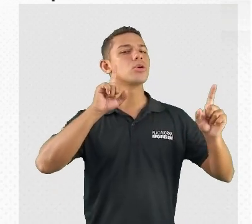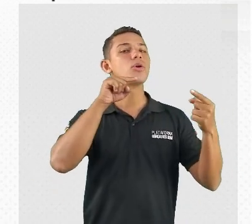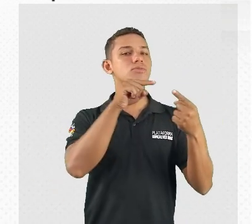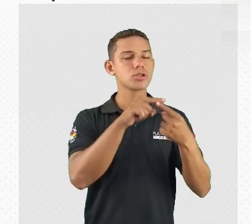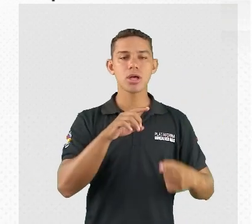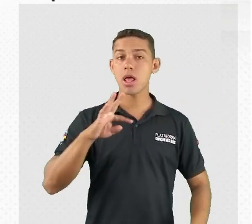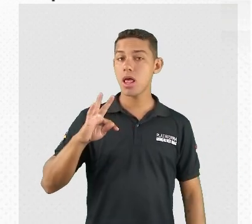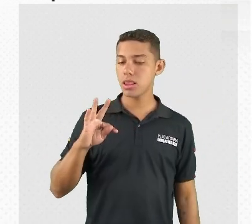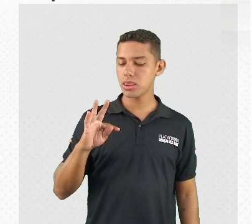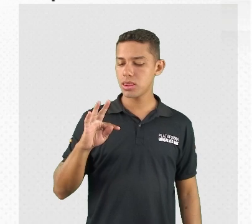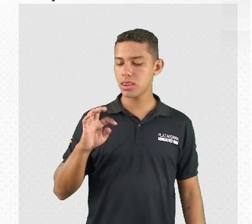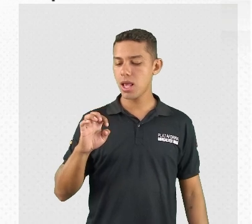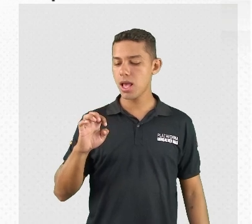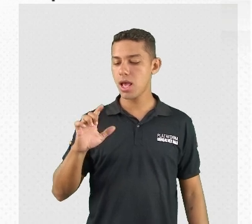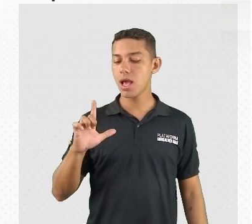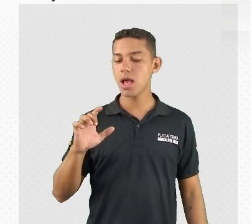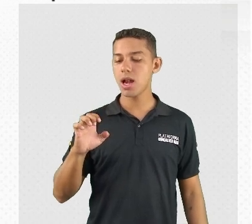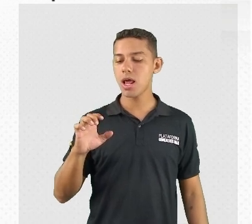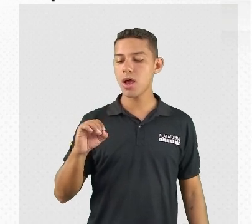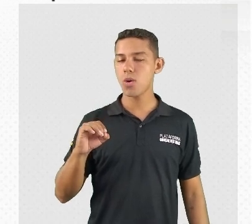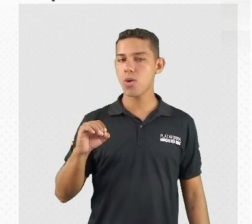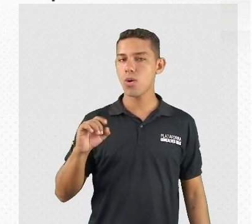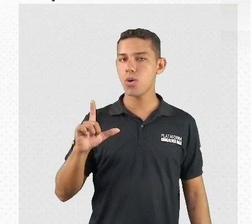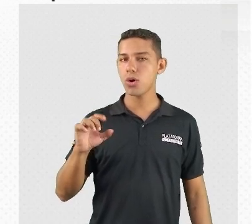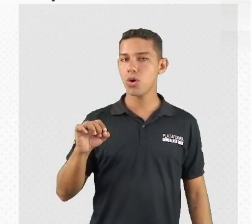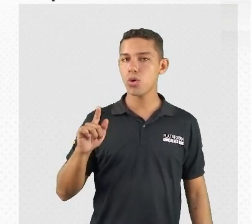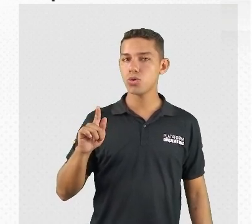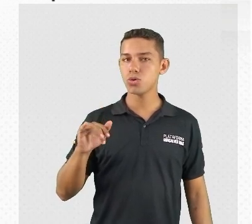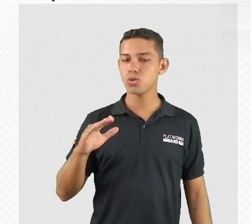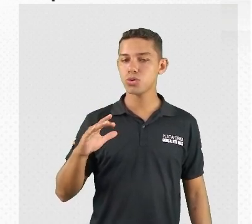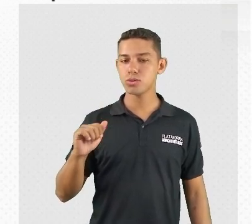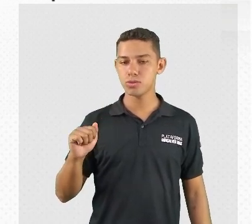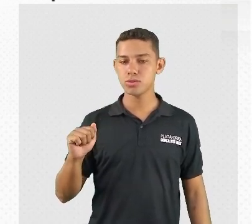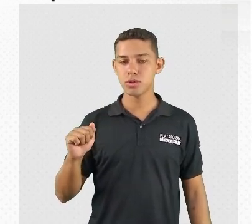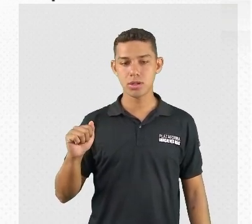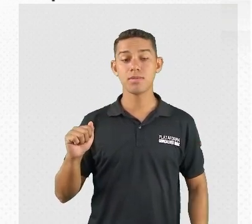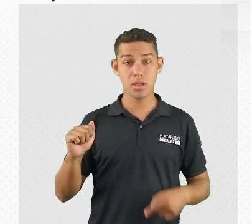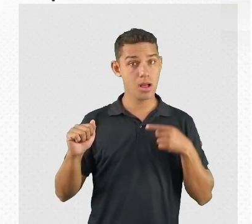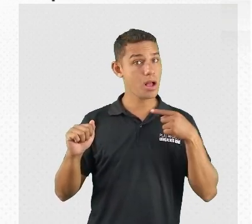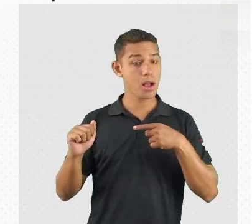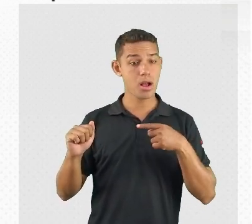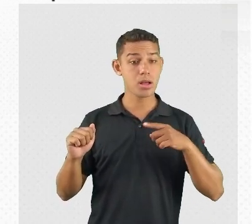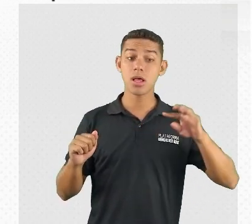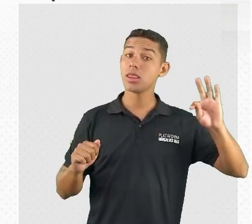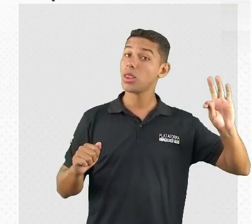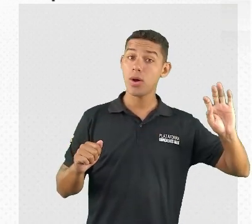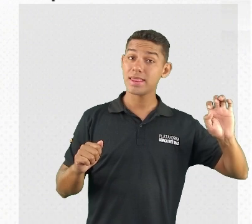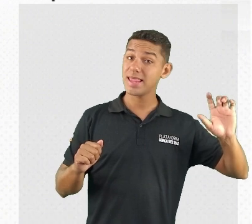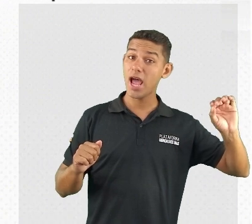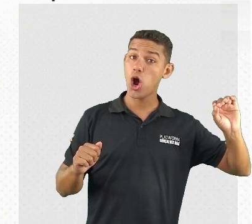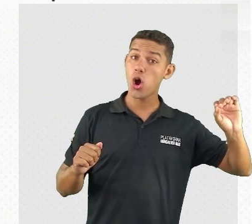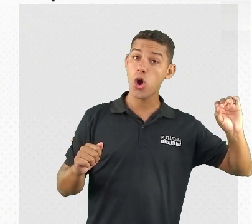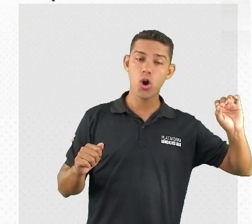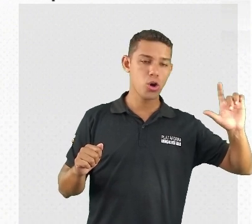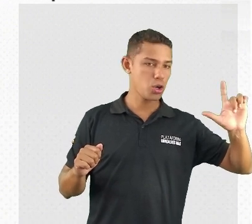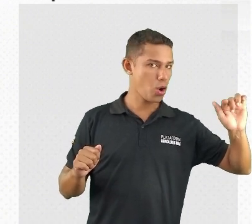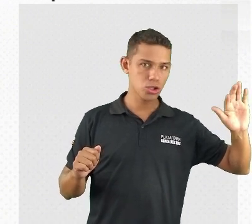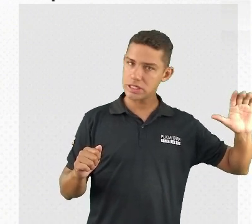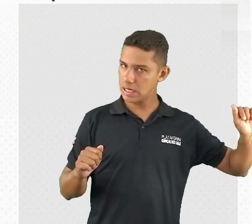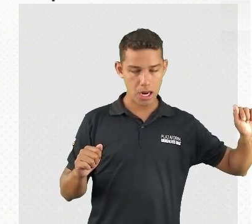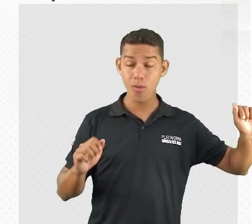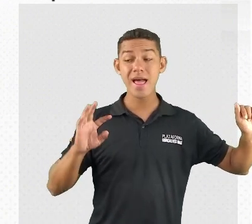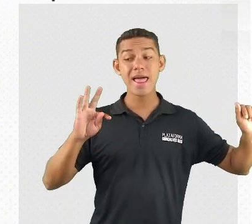Teleologismo. A filosofia aristotélica, ela é teleológica, não é teológica, ela é